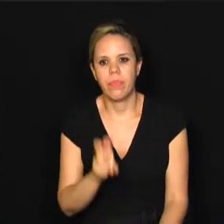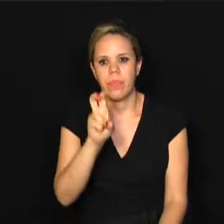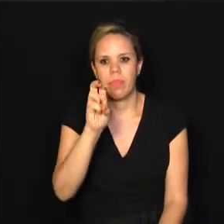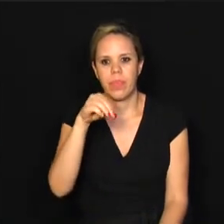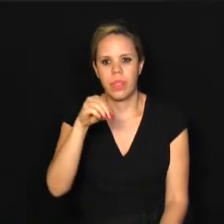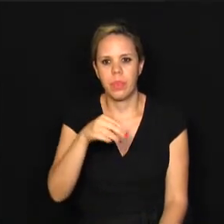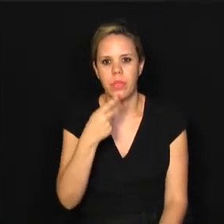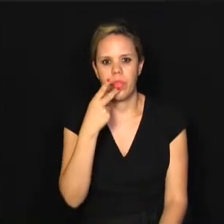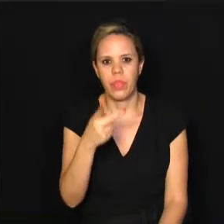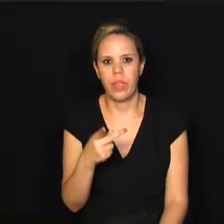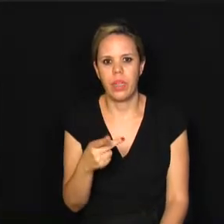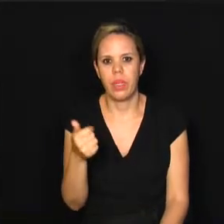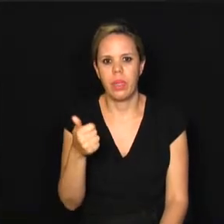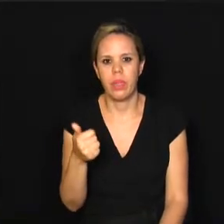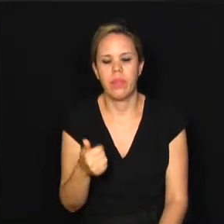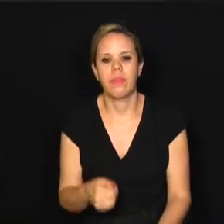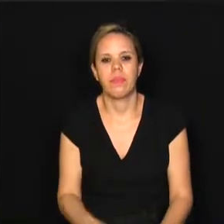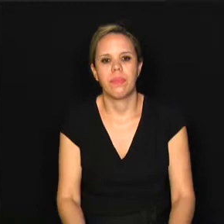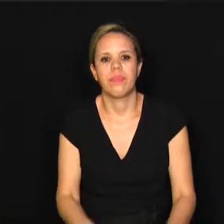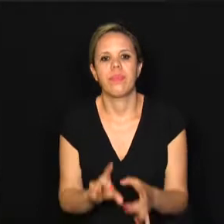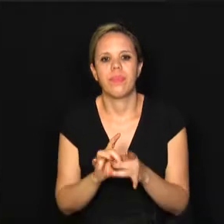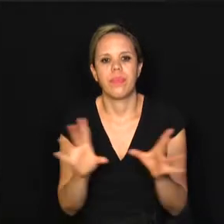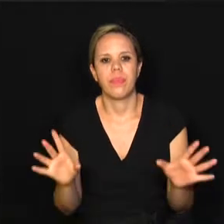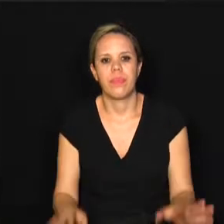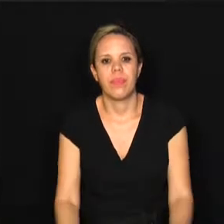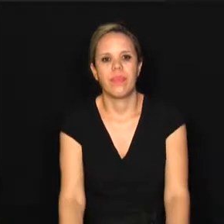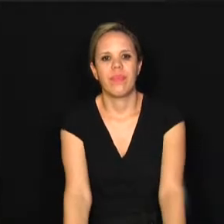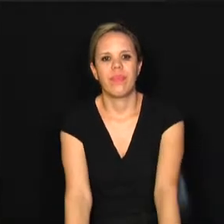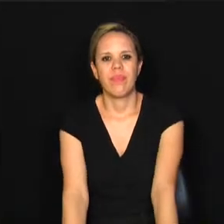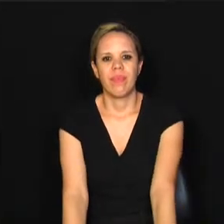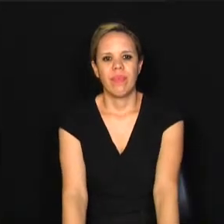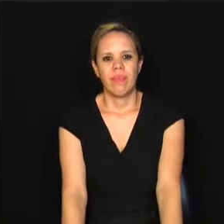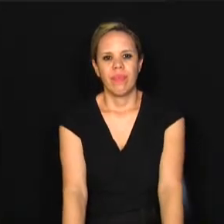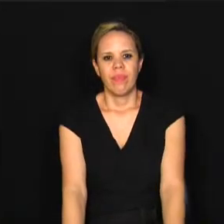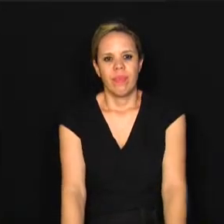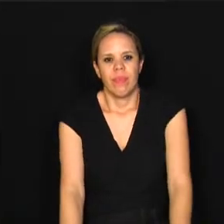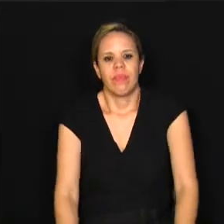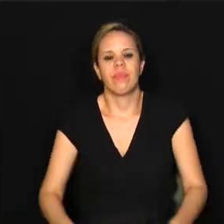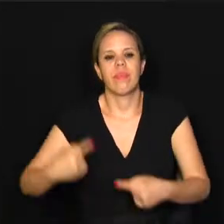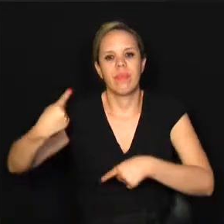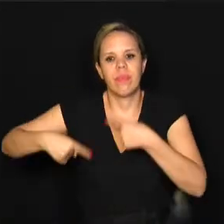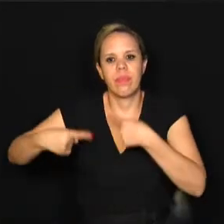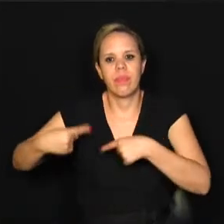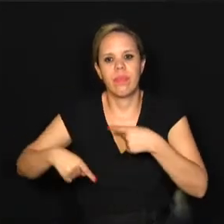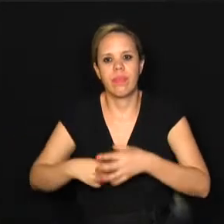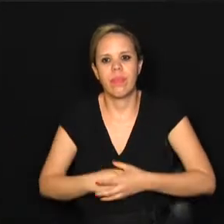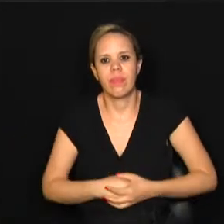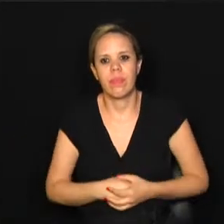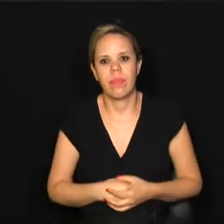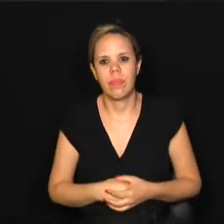para falar nessa primeira rodada aí. Fica à vontade, dona Sebastiana. Nós estávamos discutindo sobre...